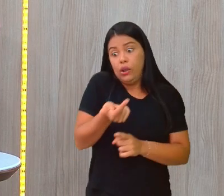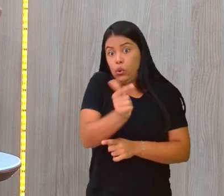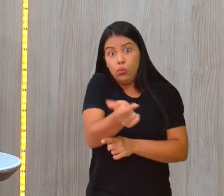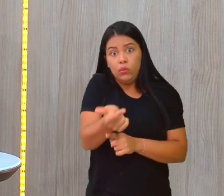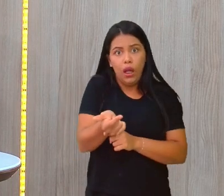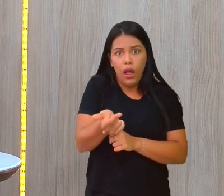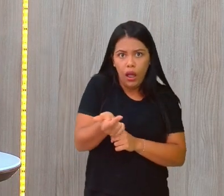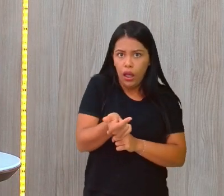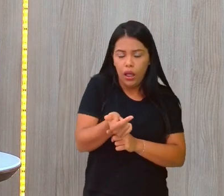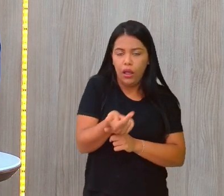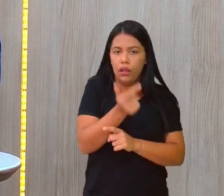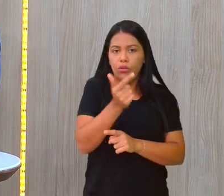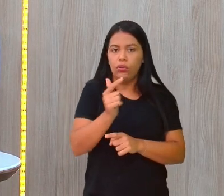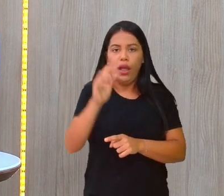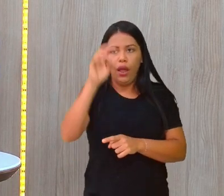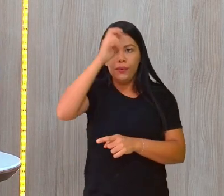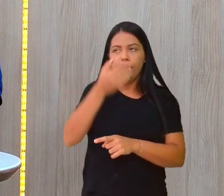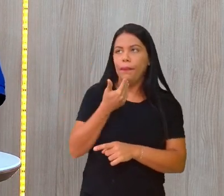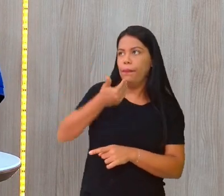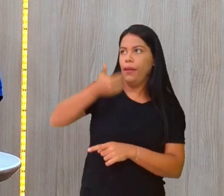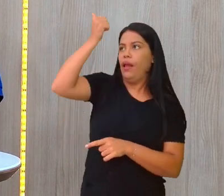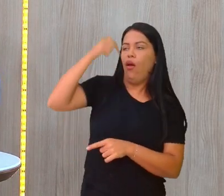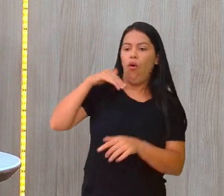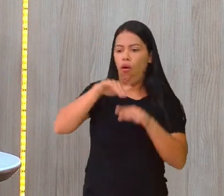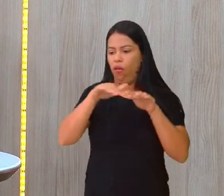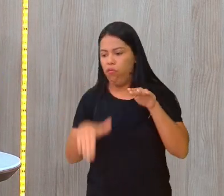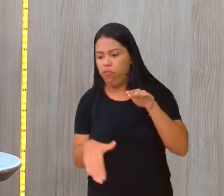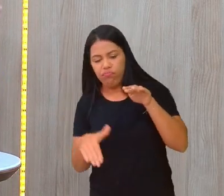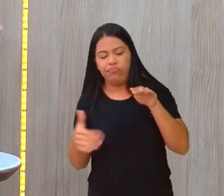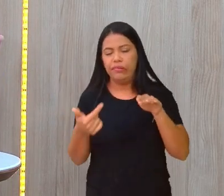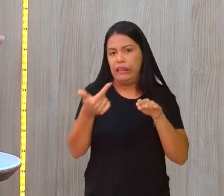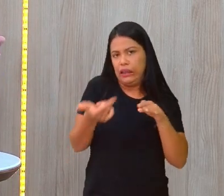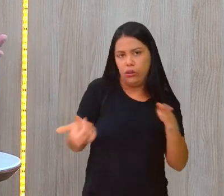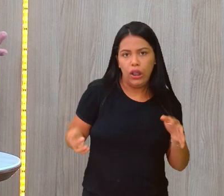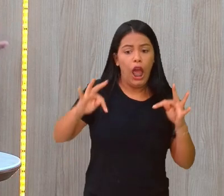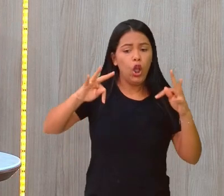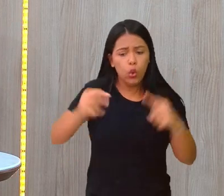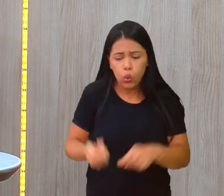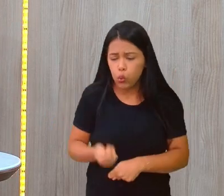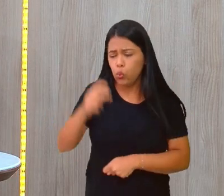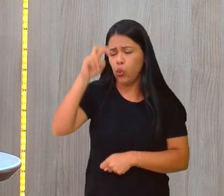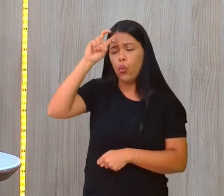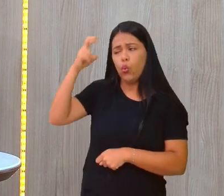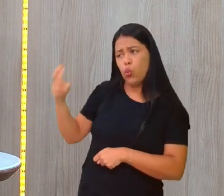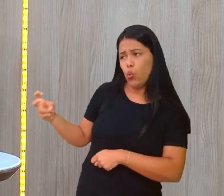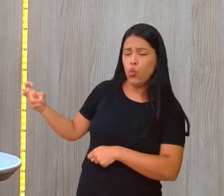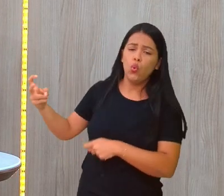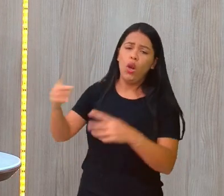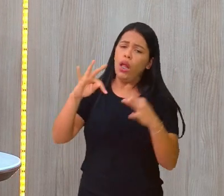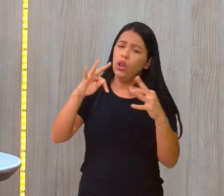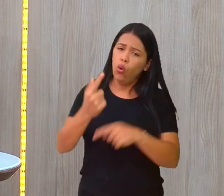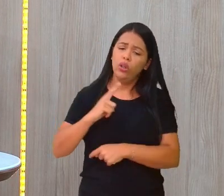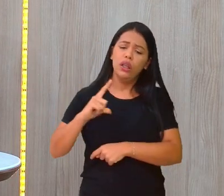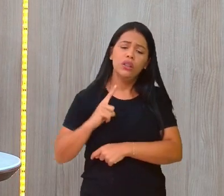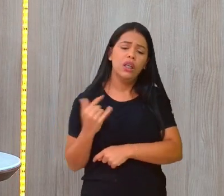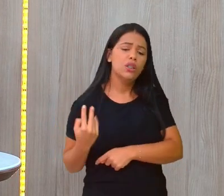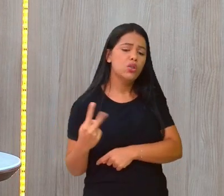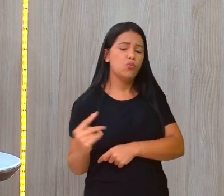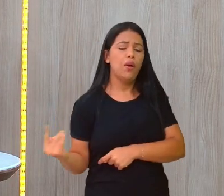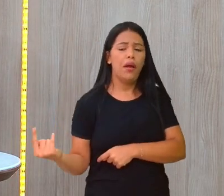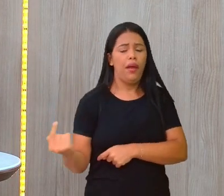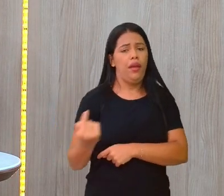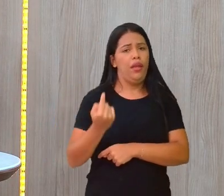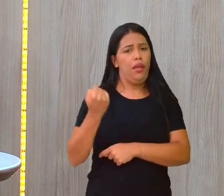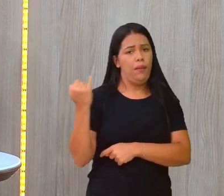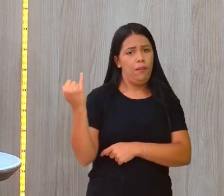pior, cultura superior ou cultura inferior. São todas culturas e são todas importantes e todas têm